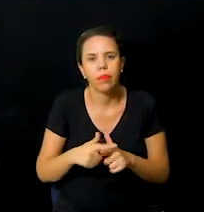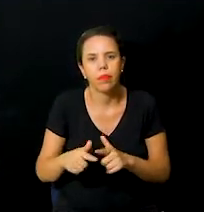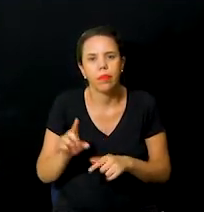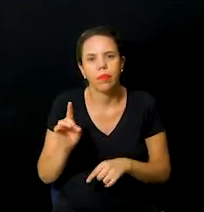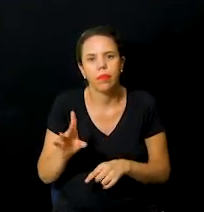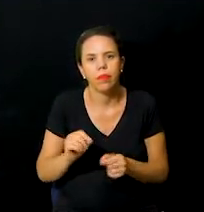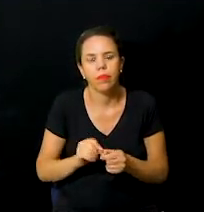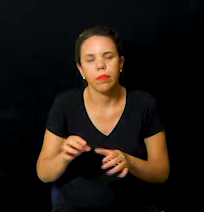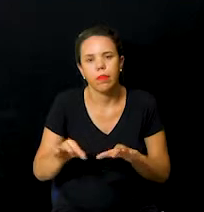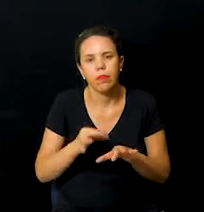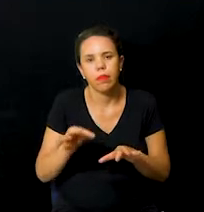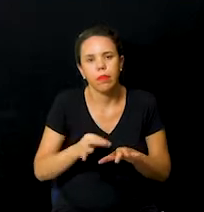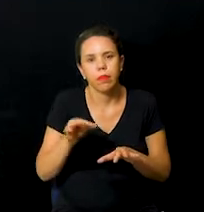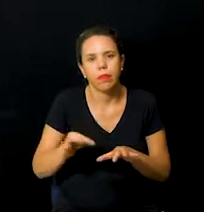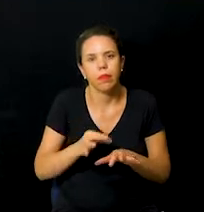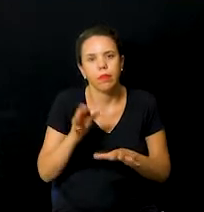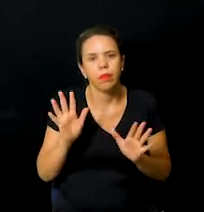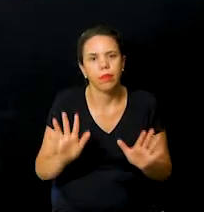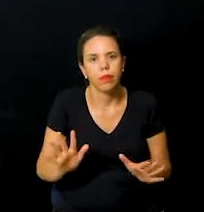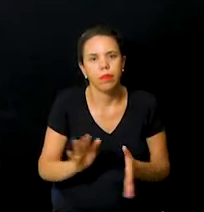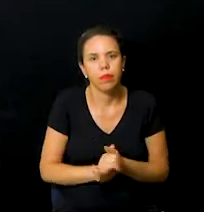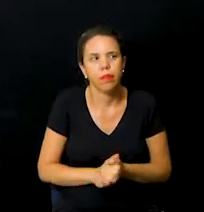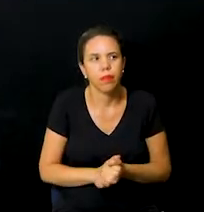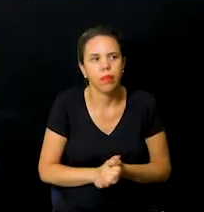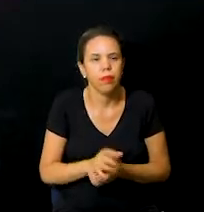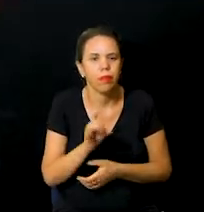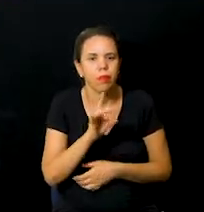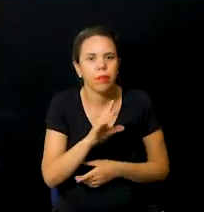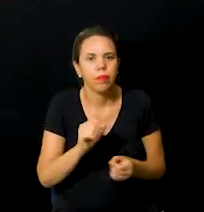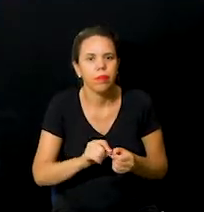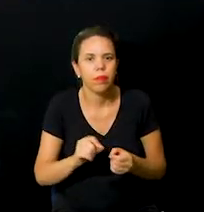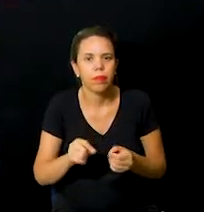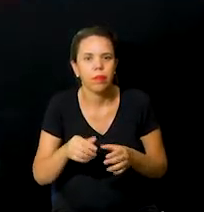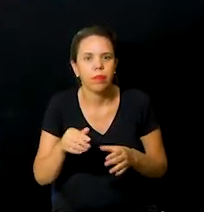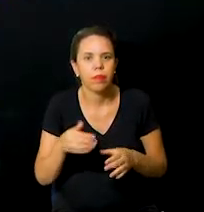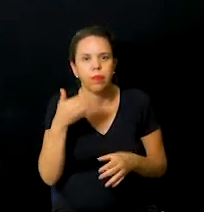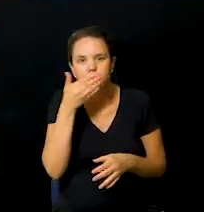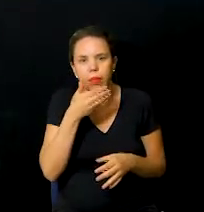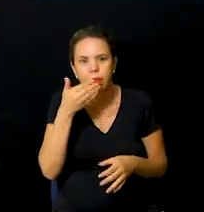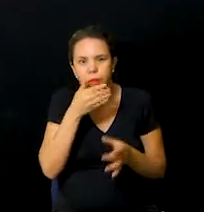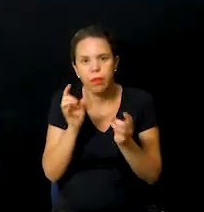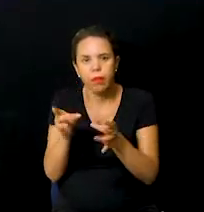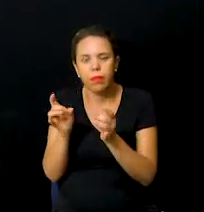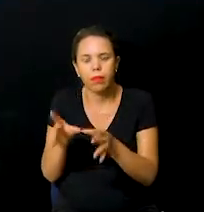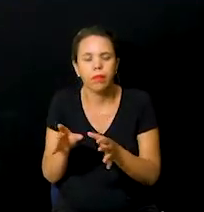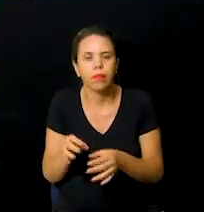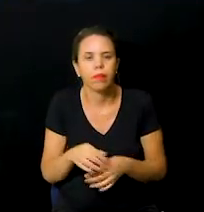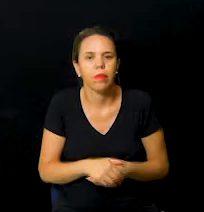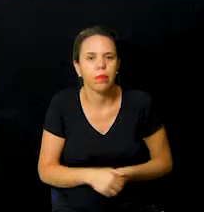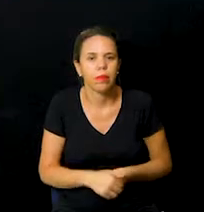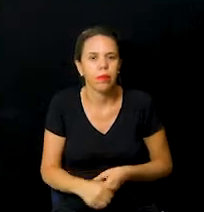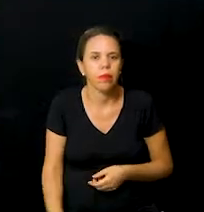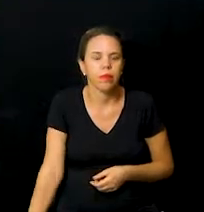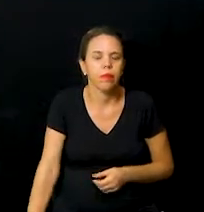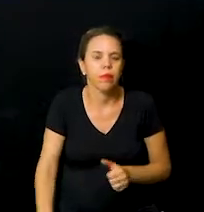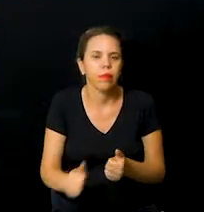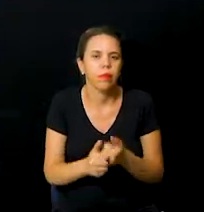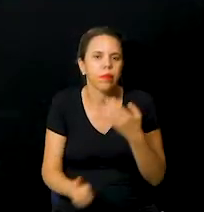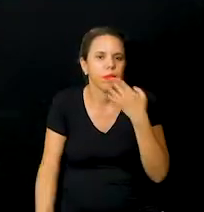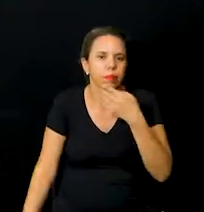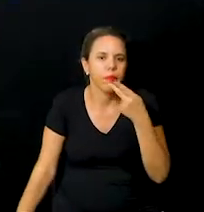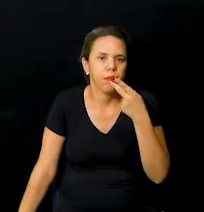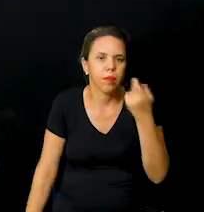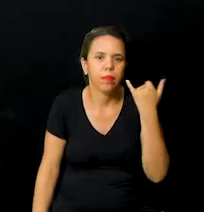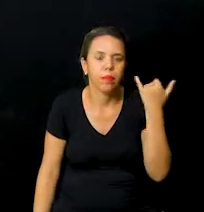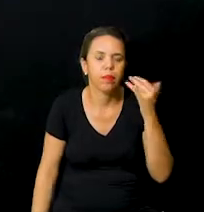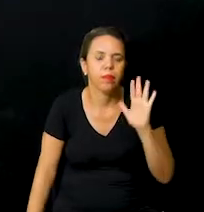bolo. Ah, não, mas eu só sou costureira. Ah, não, mas eu só faço os docinhos aí para vender, uns pão de mel, que é como,